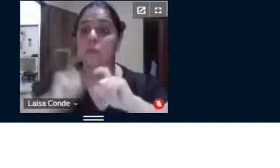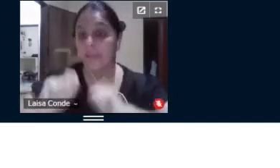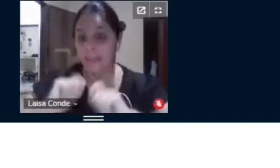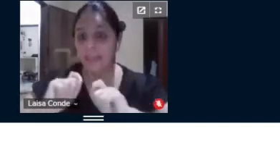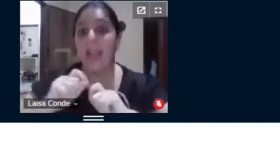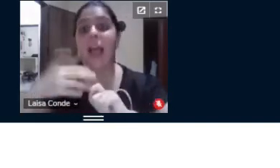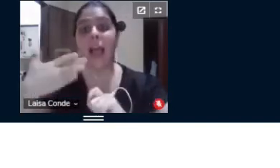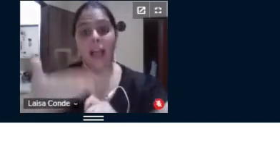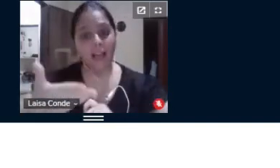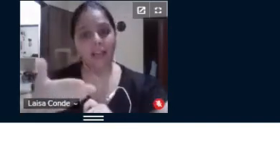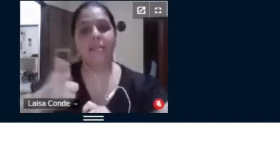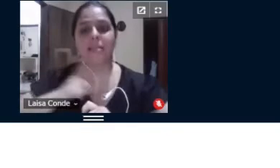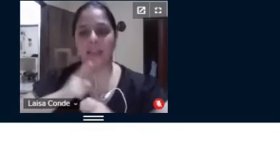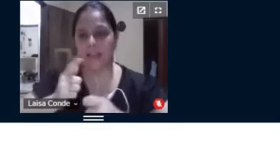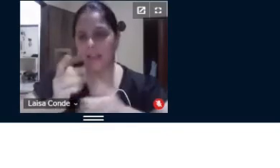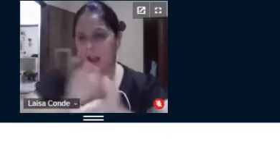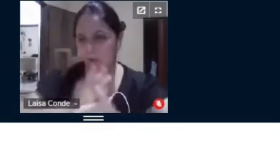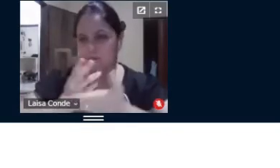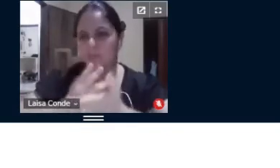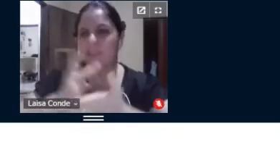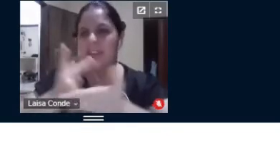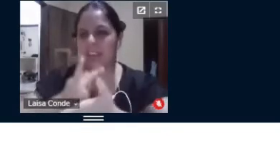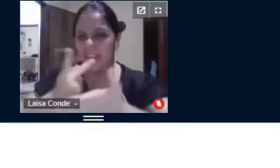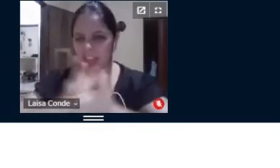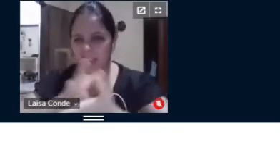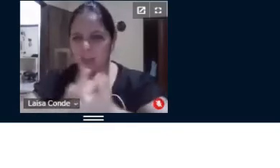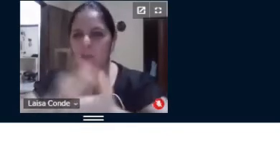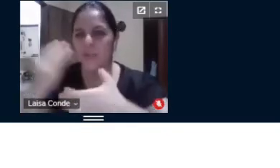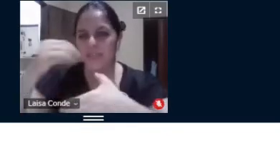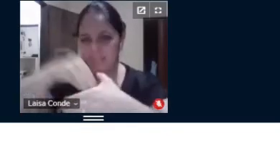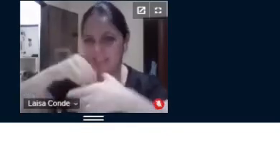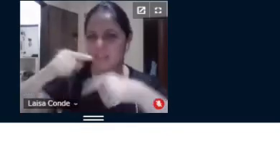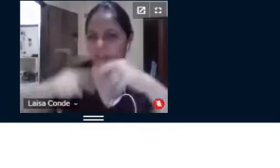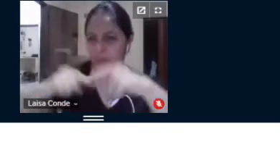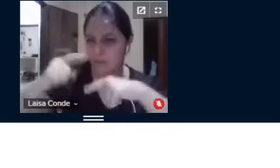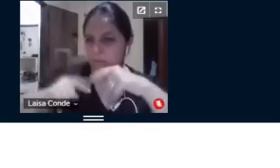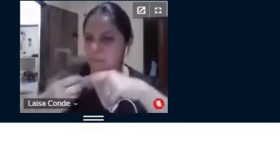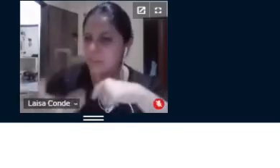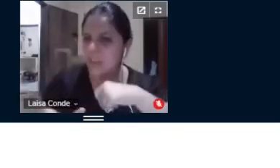tem falhas dentro do meu material,